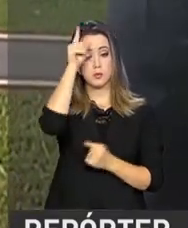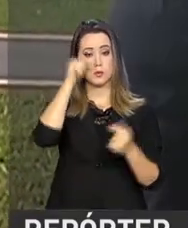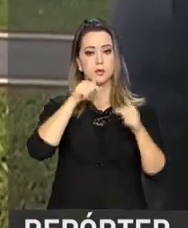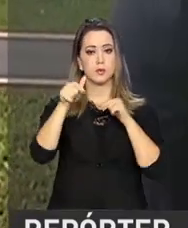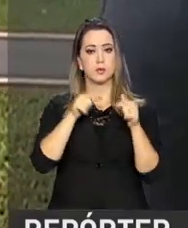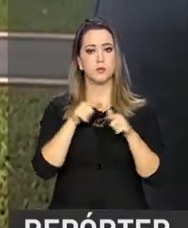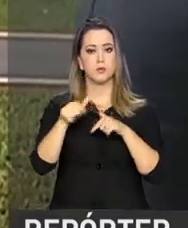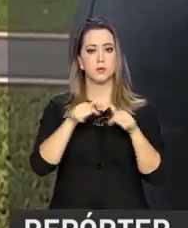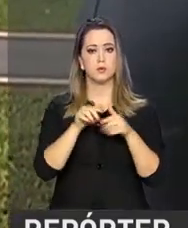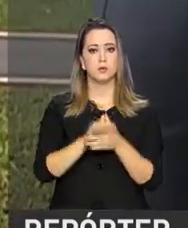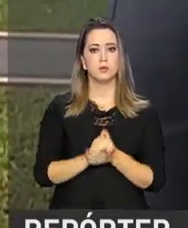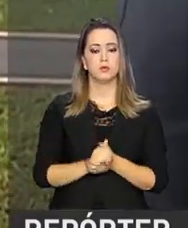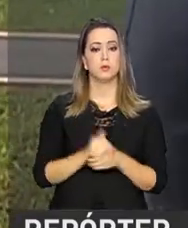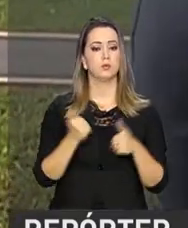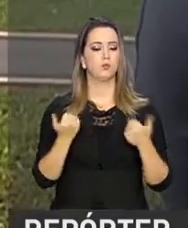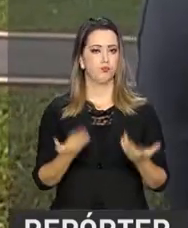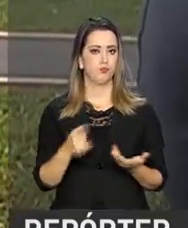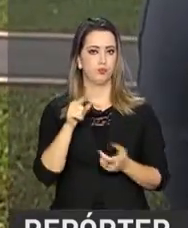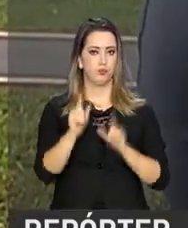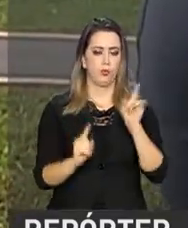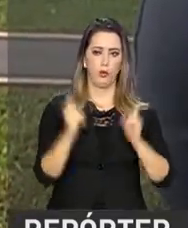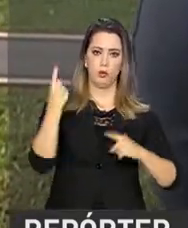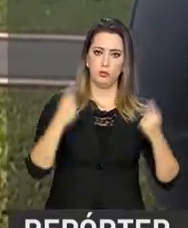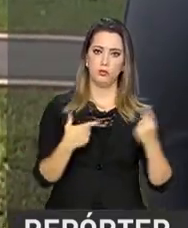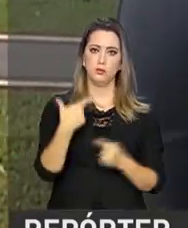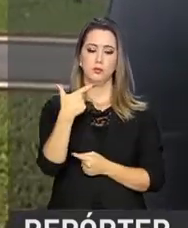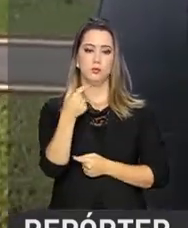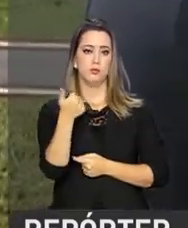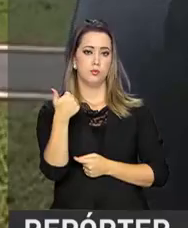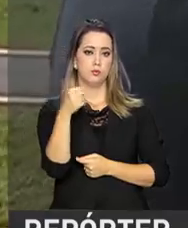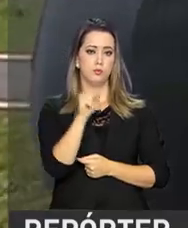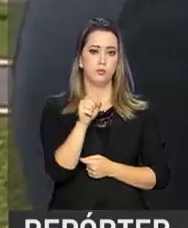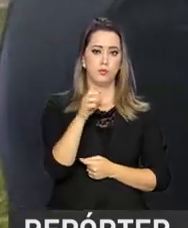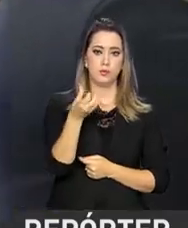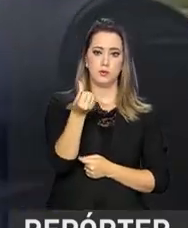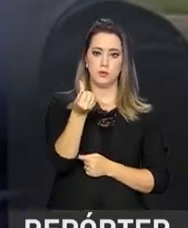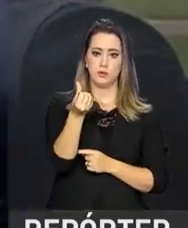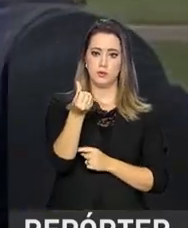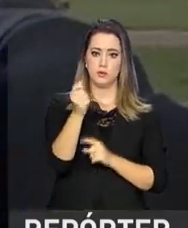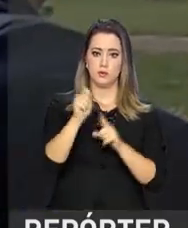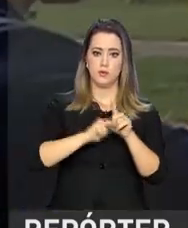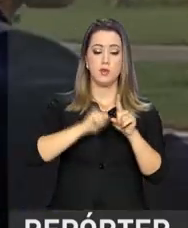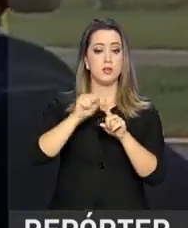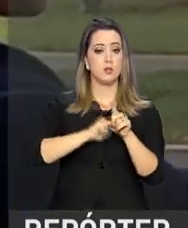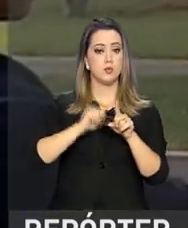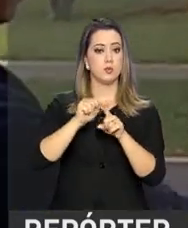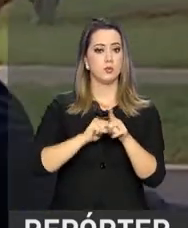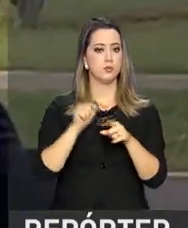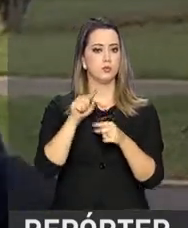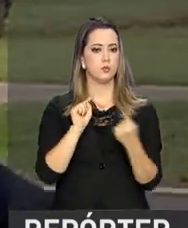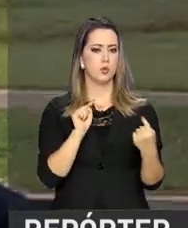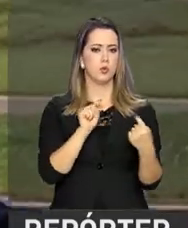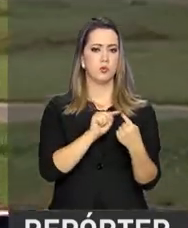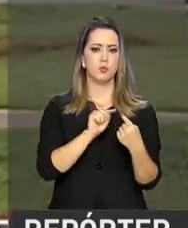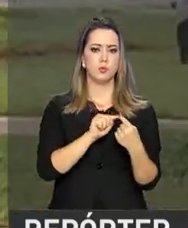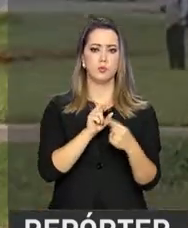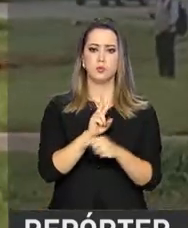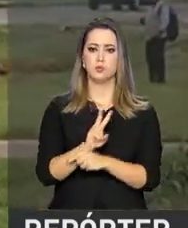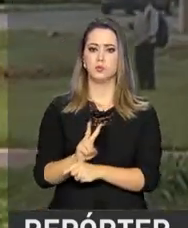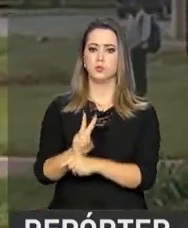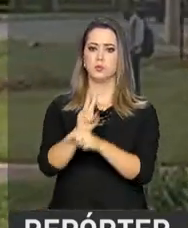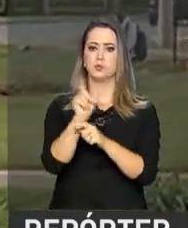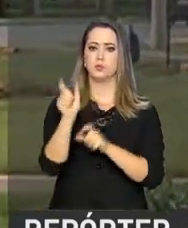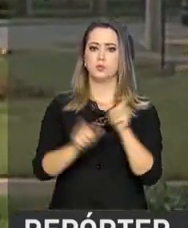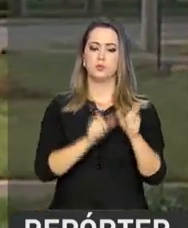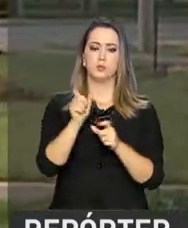operação. A Operação Carnaval 2018 vai ter uma duração de praticamente 6 dias e ela vai estar focada na proteção